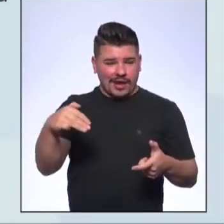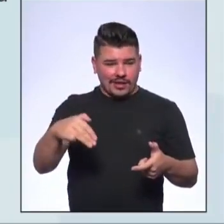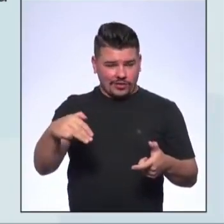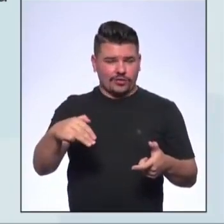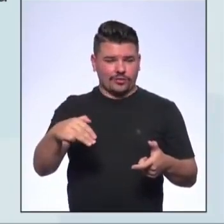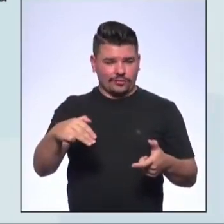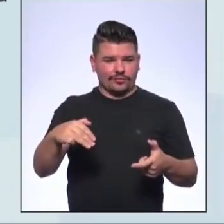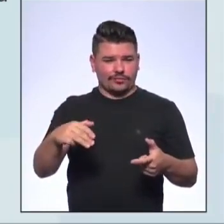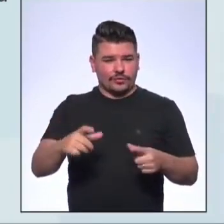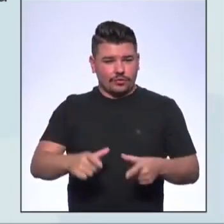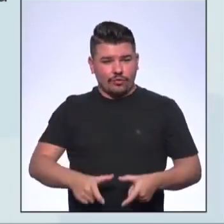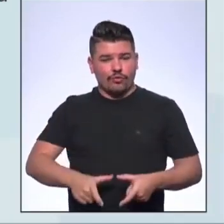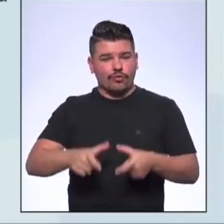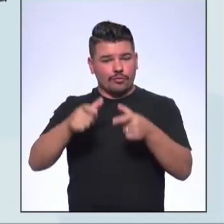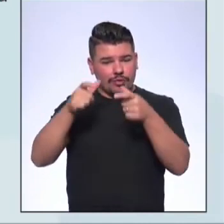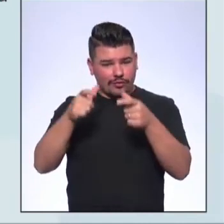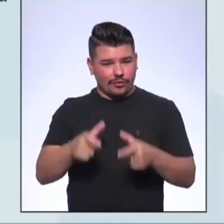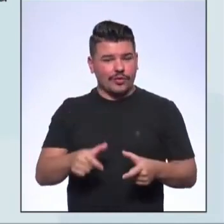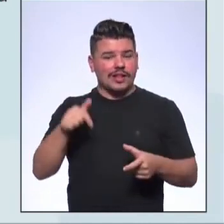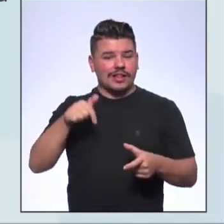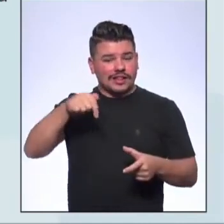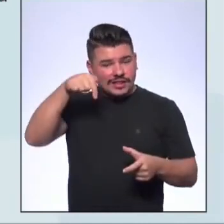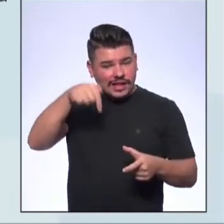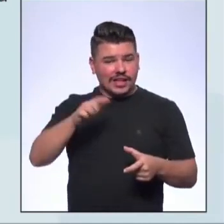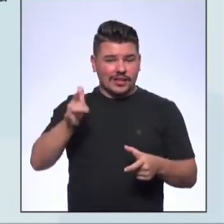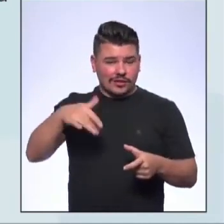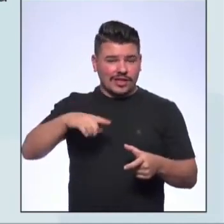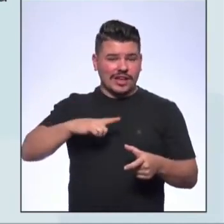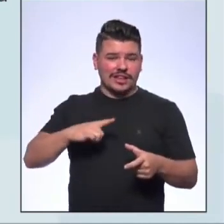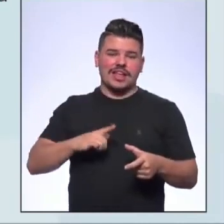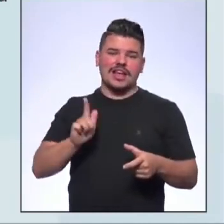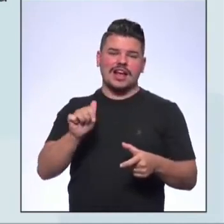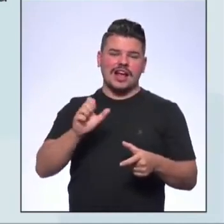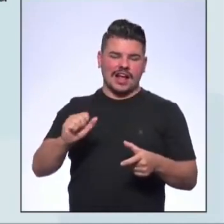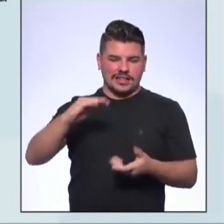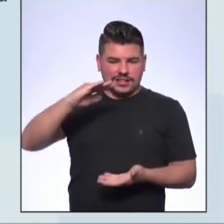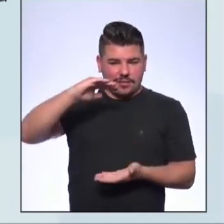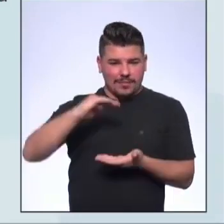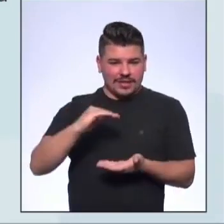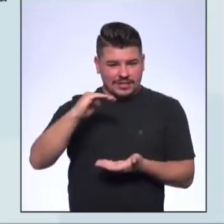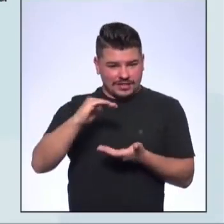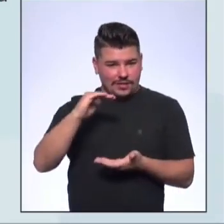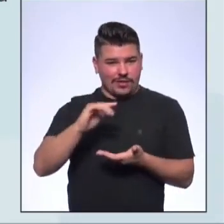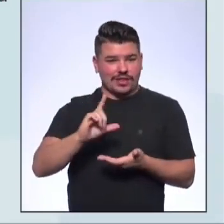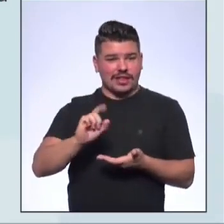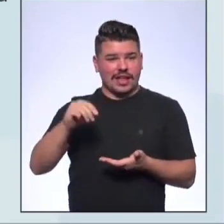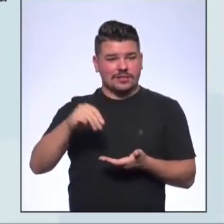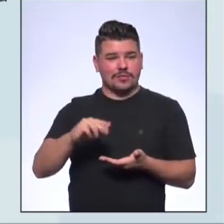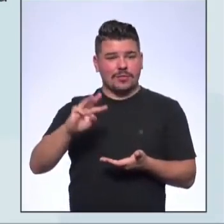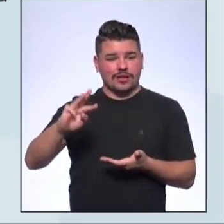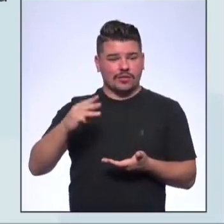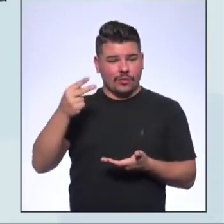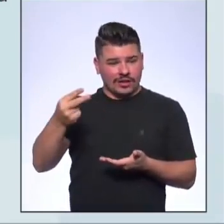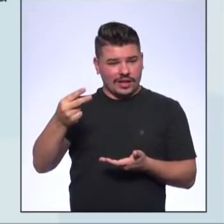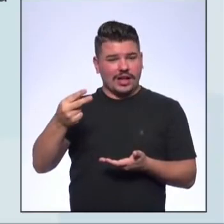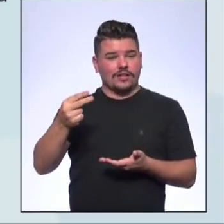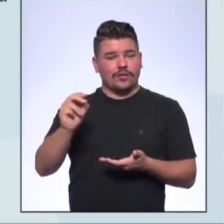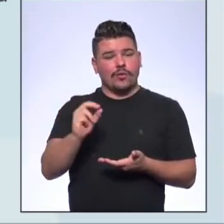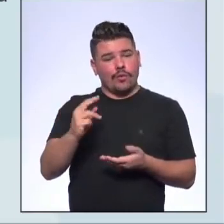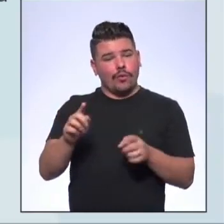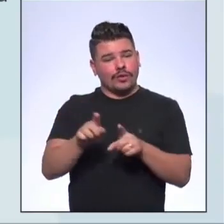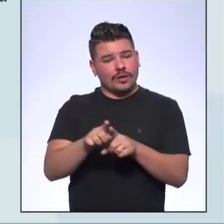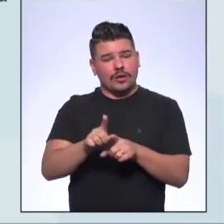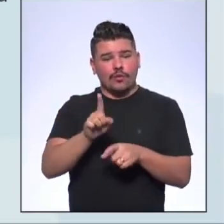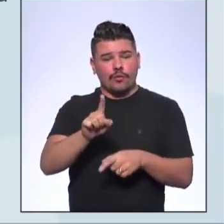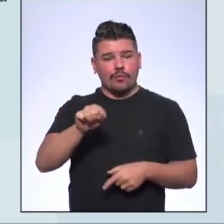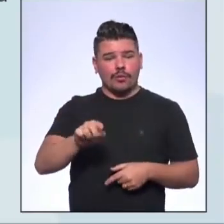receber energia, você vai ter uma expansão desse gás, uma pressão constante de 10 Newton por metro quadrado, variando seu volume até